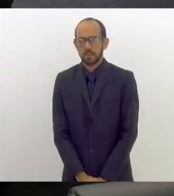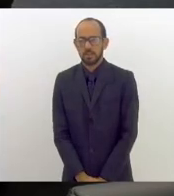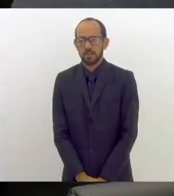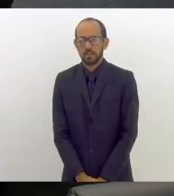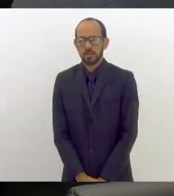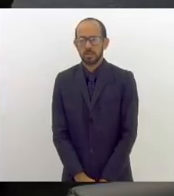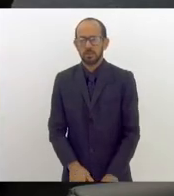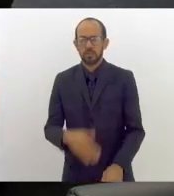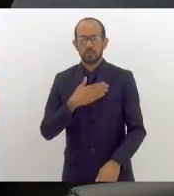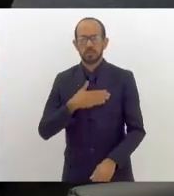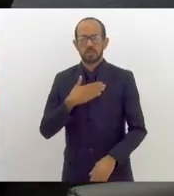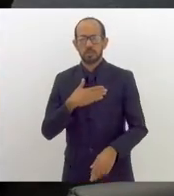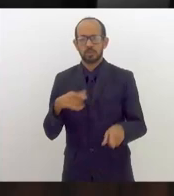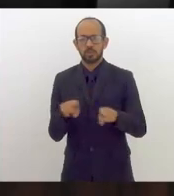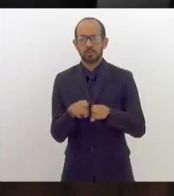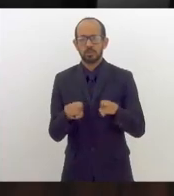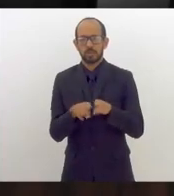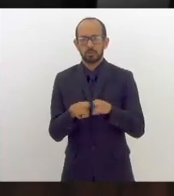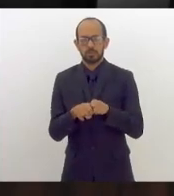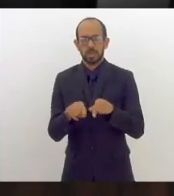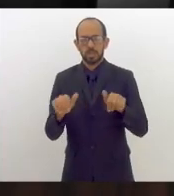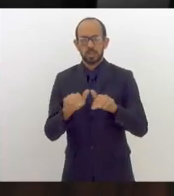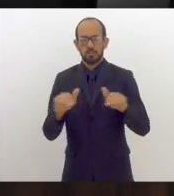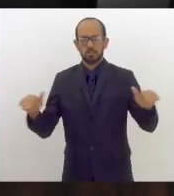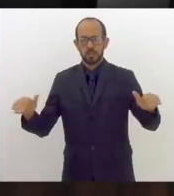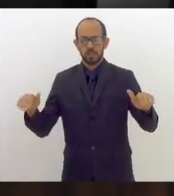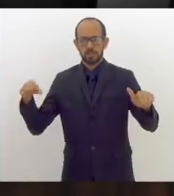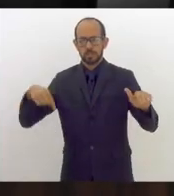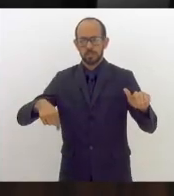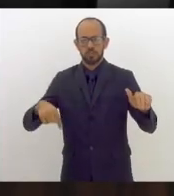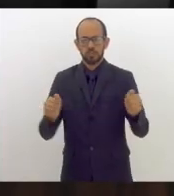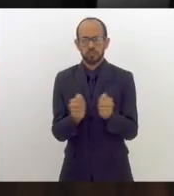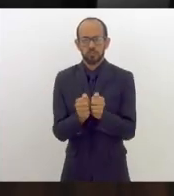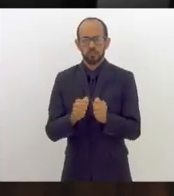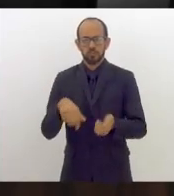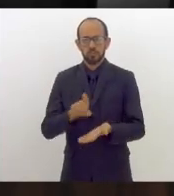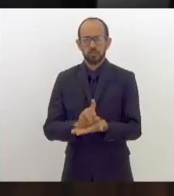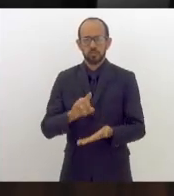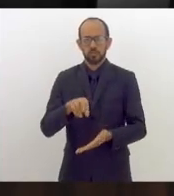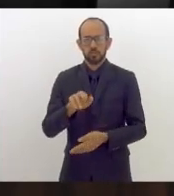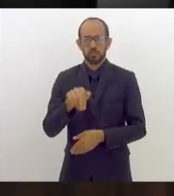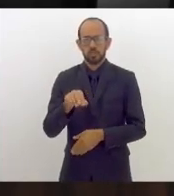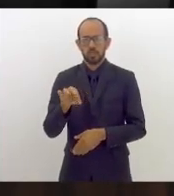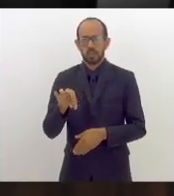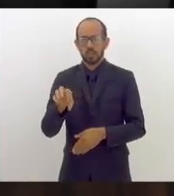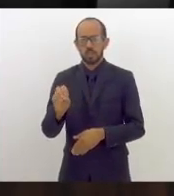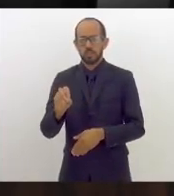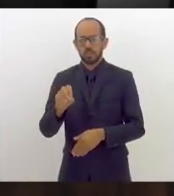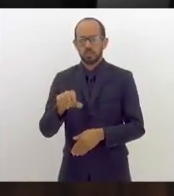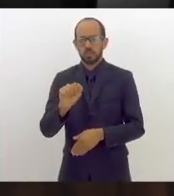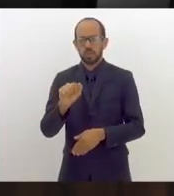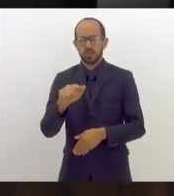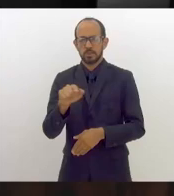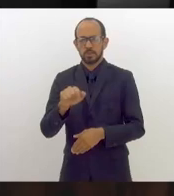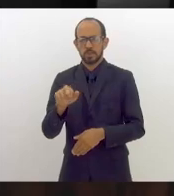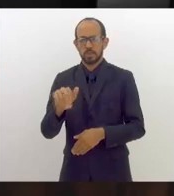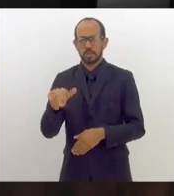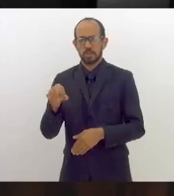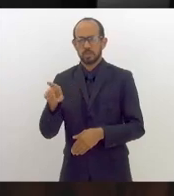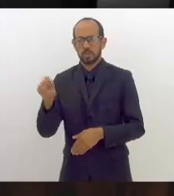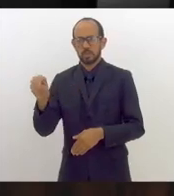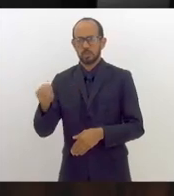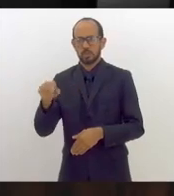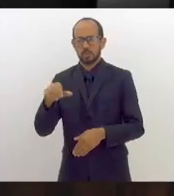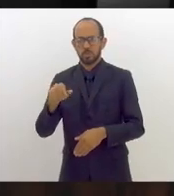gostaria de fizesse parte da mesa também um Doutor Renato Azeredo Conselheiro tribunal de conta